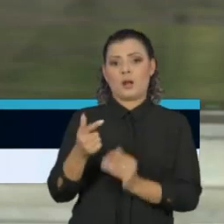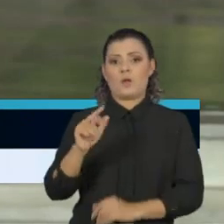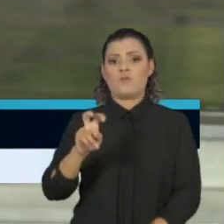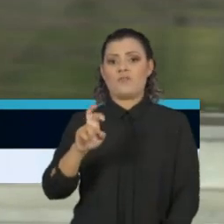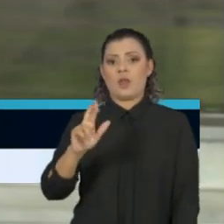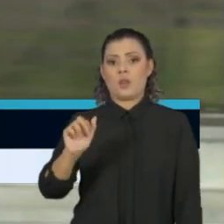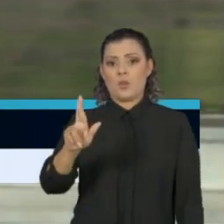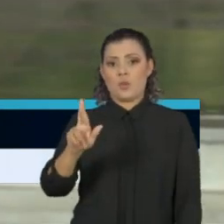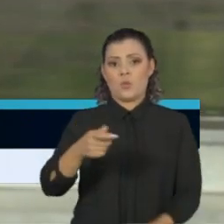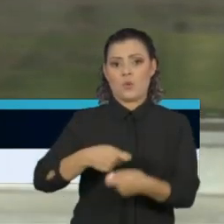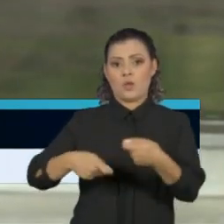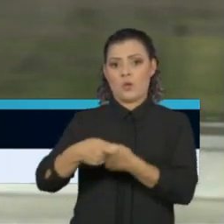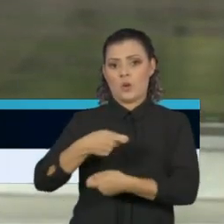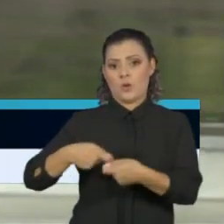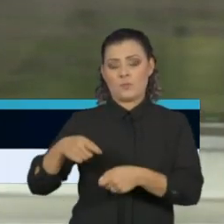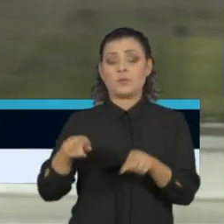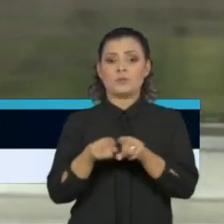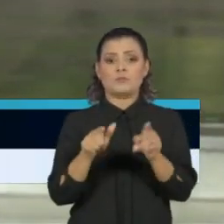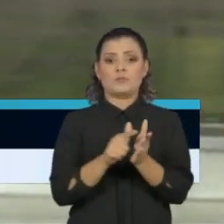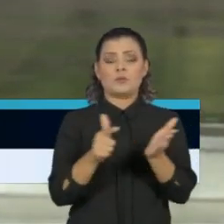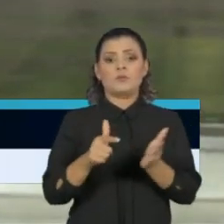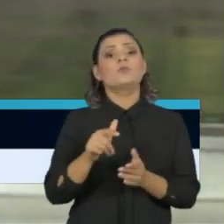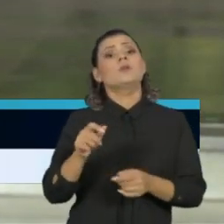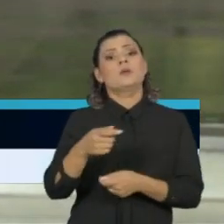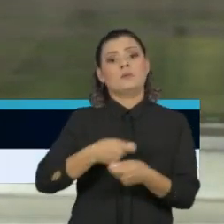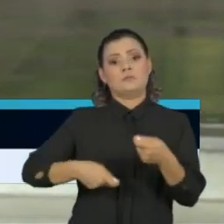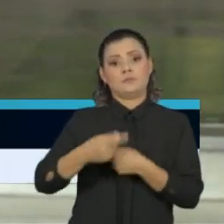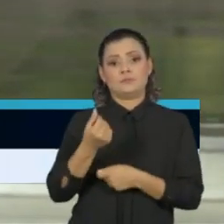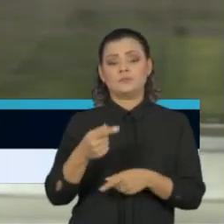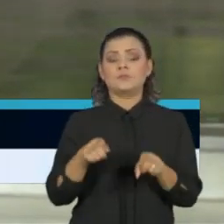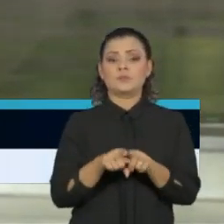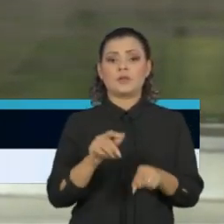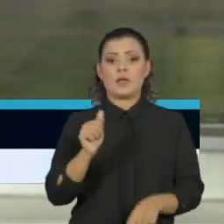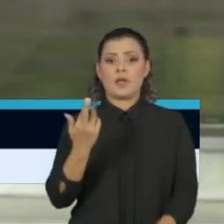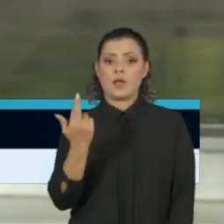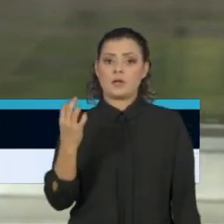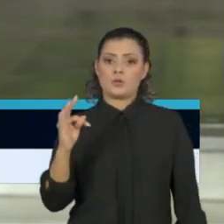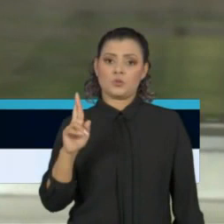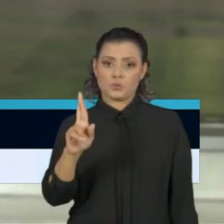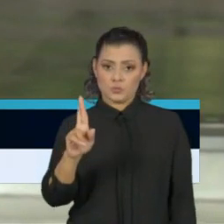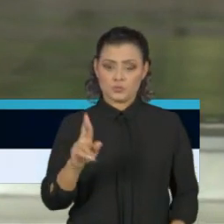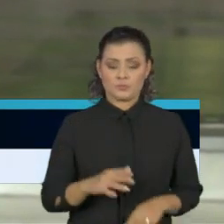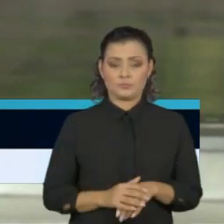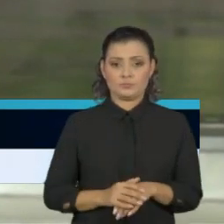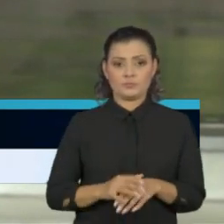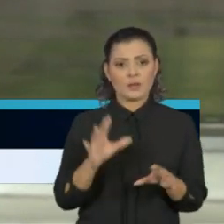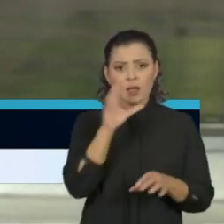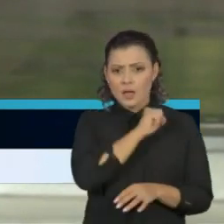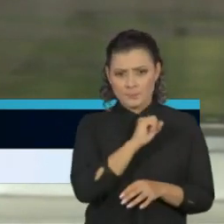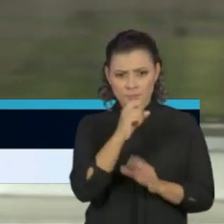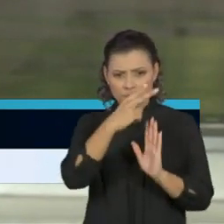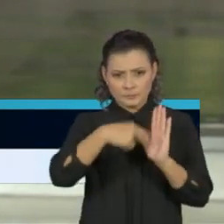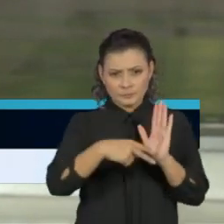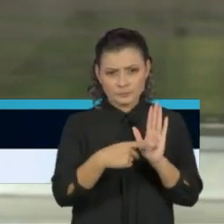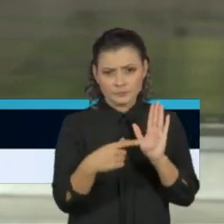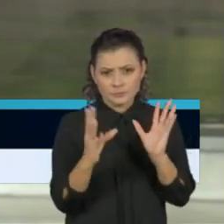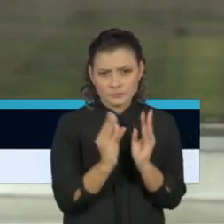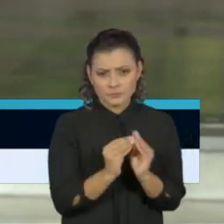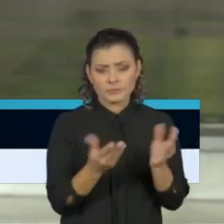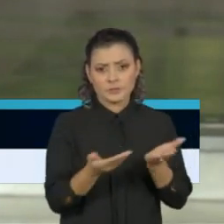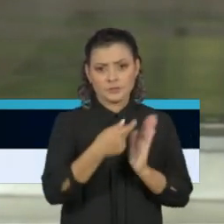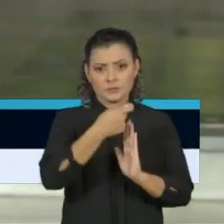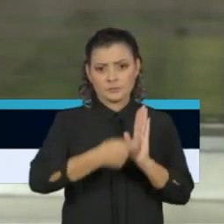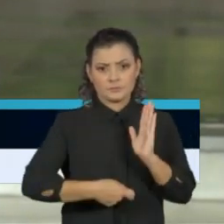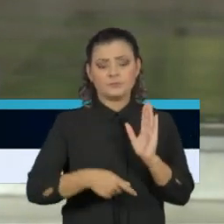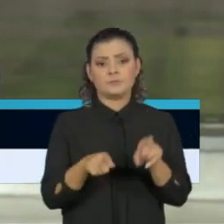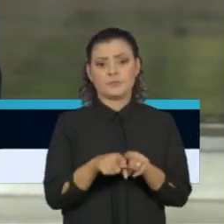uma presencial da Folha de São Paulo com o jornalista Arthur Rodrigues. Será lida agora a pergunta da jornalista